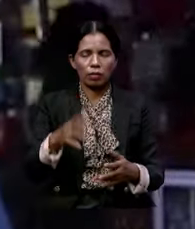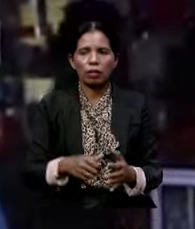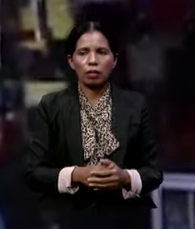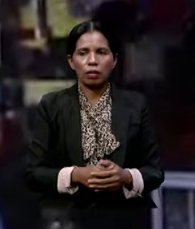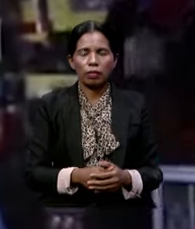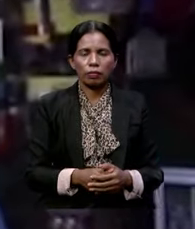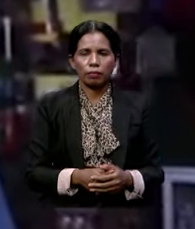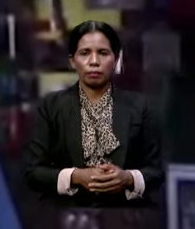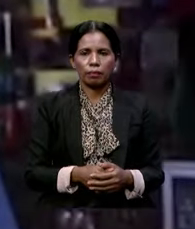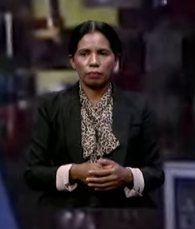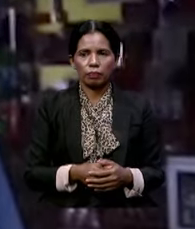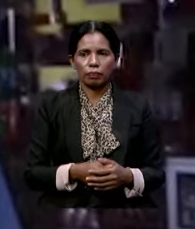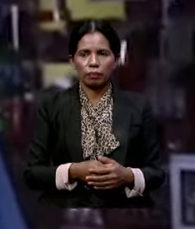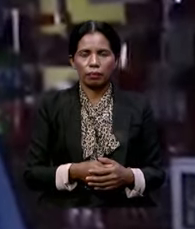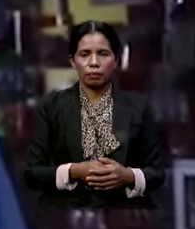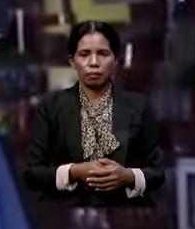de familia.